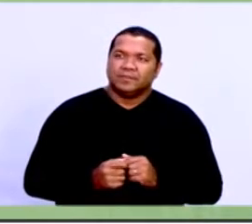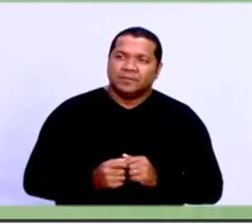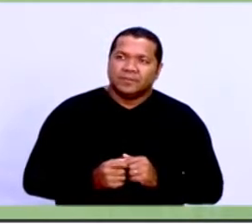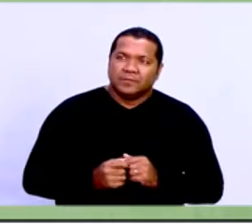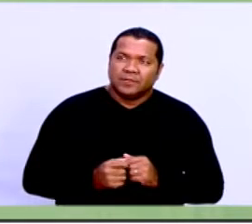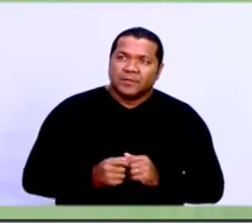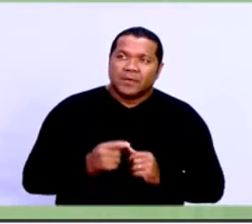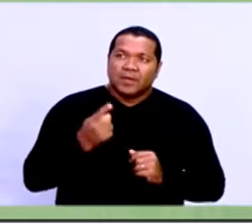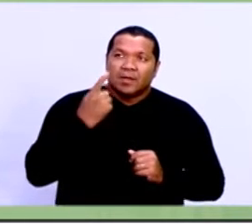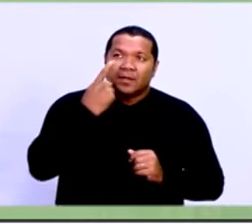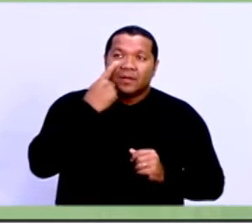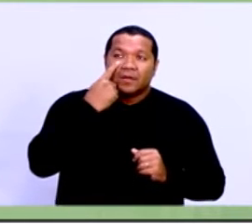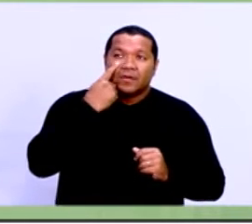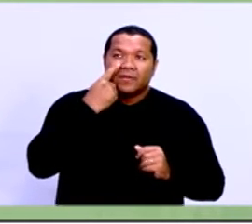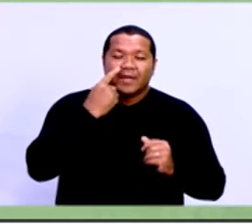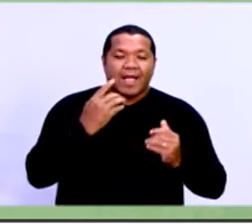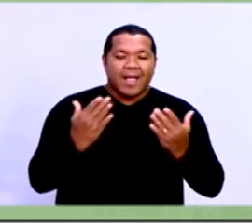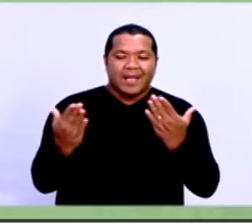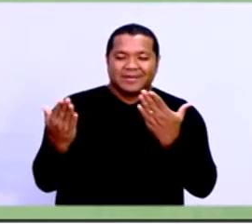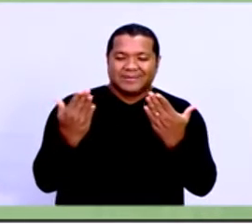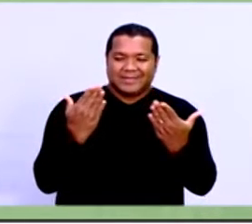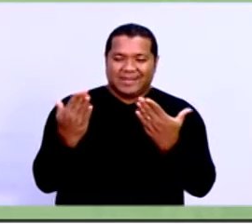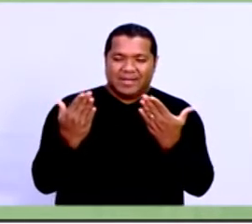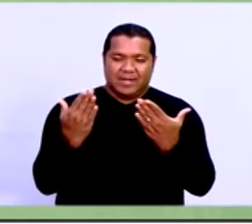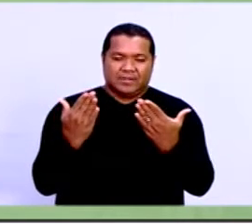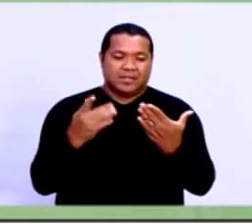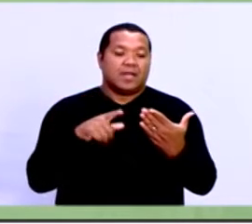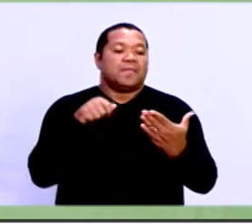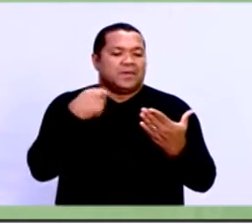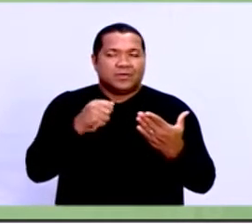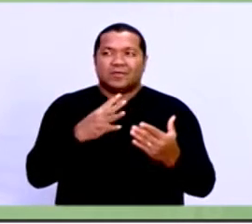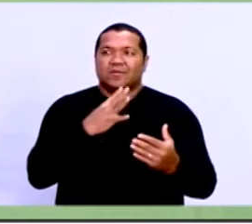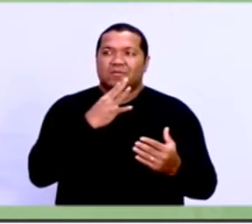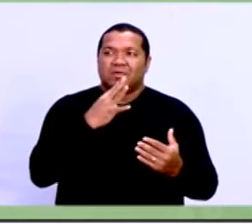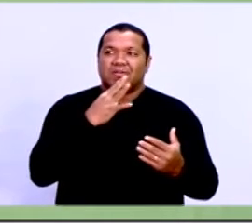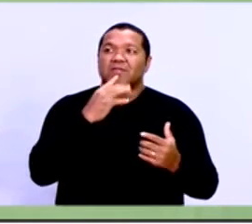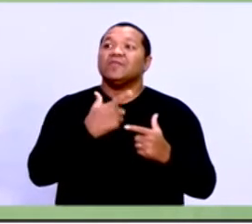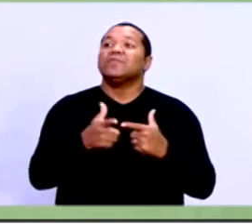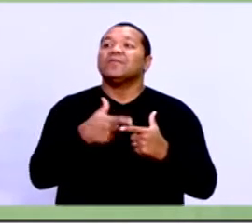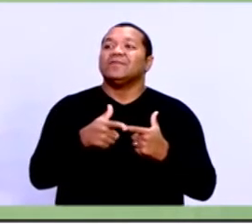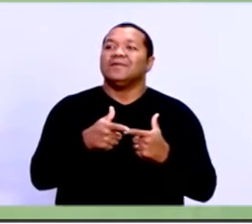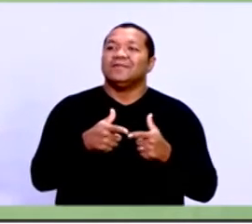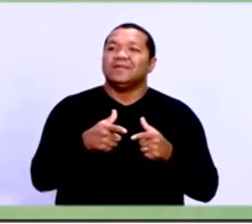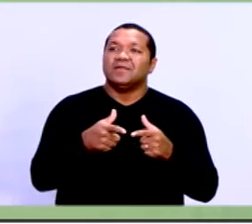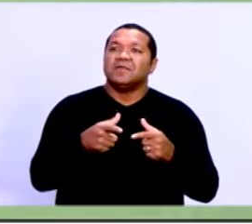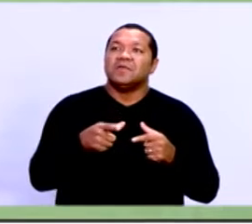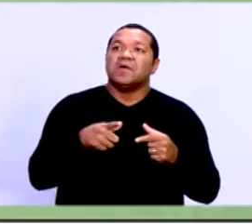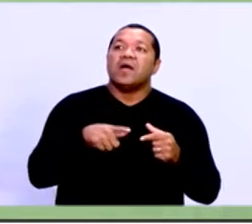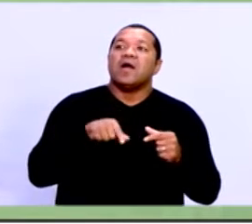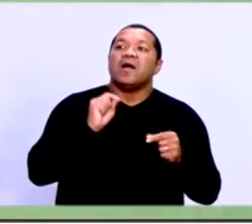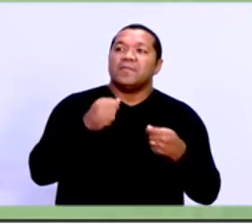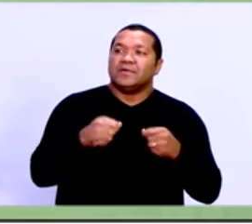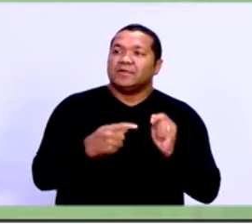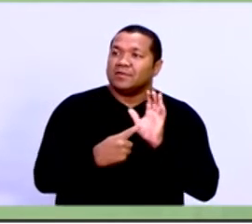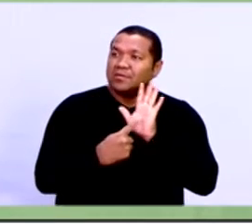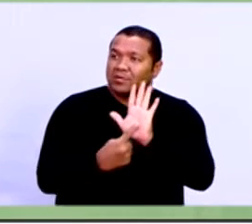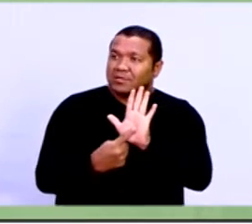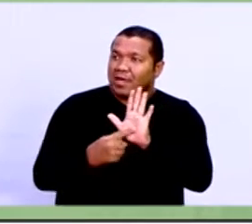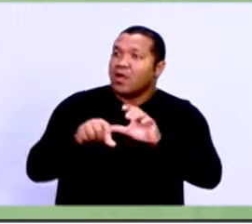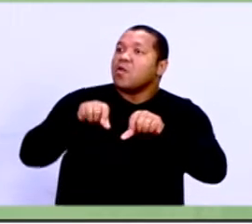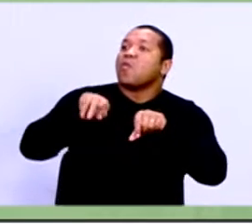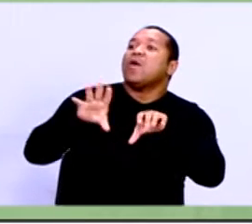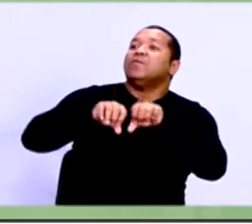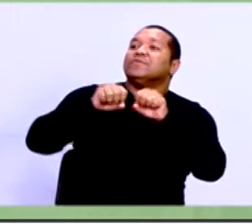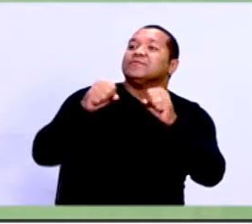análise de requisitos ela consiste em reconhecer o problema ela precisa especificar o sistema